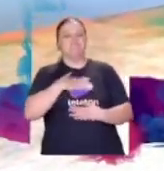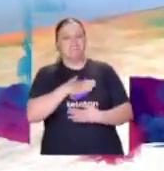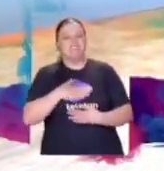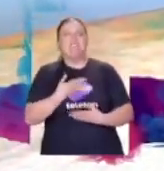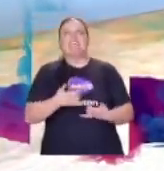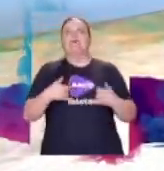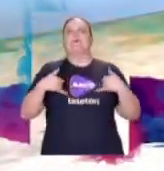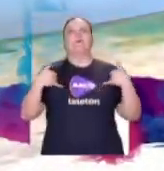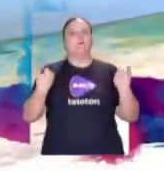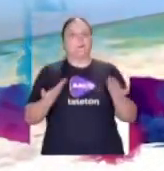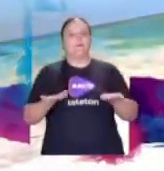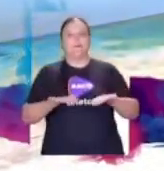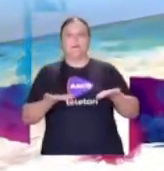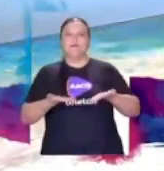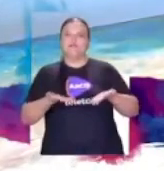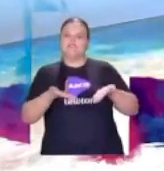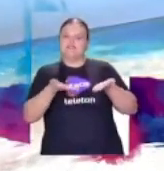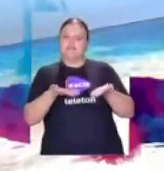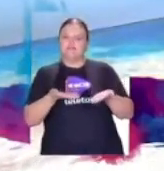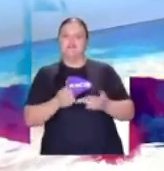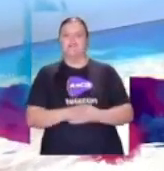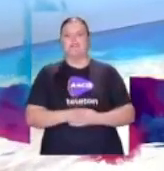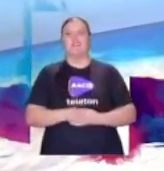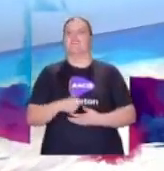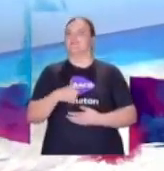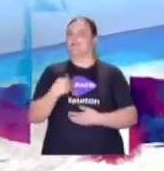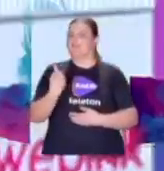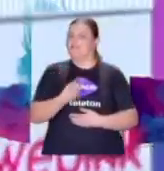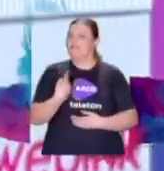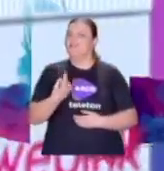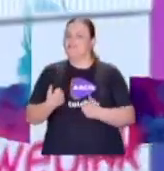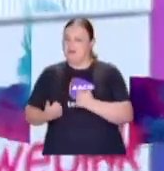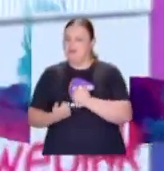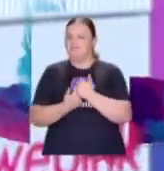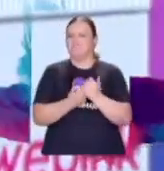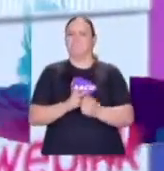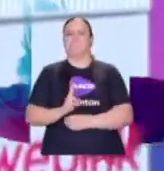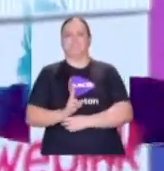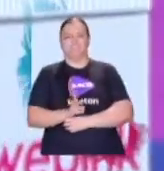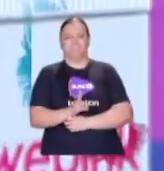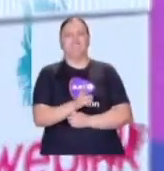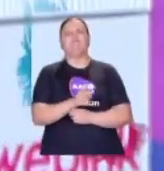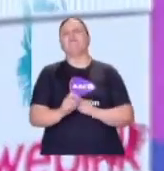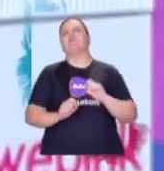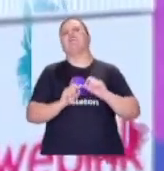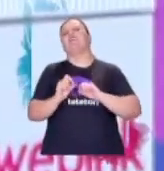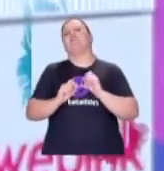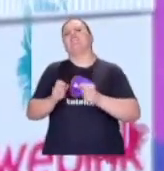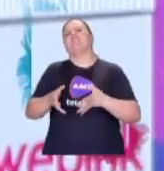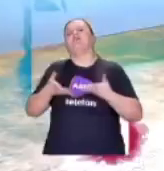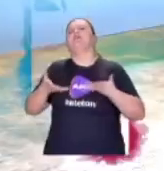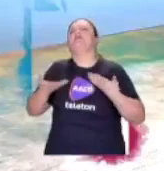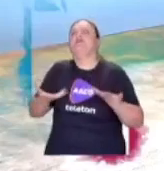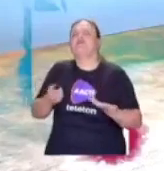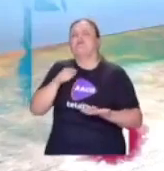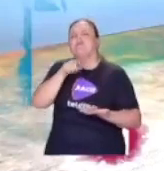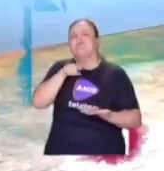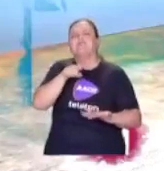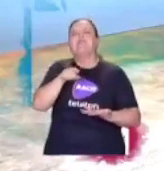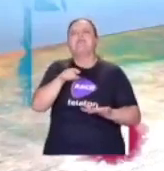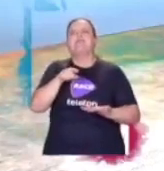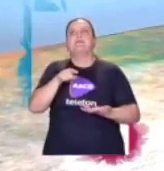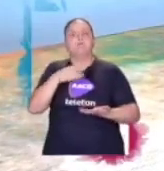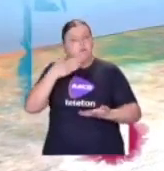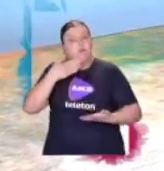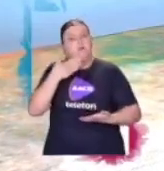uma honra para nós estarmos aqui. Parceiros nossos, né? Muito obrigada. Parceiros sempre. O que motivou vocês a começarem a